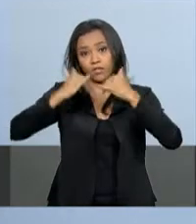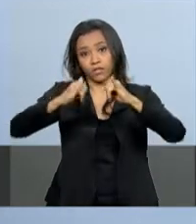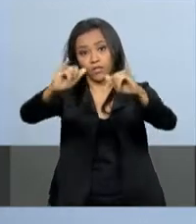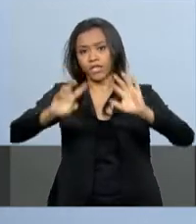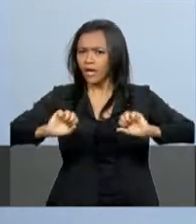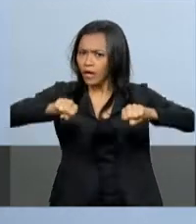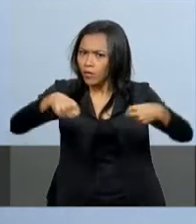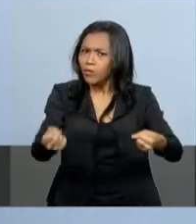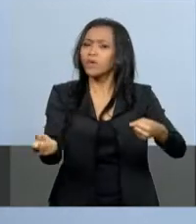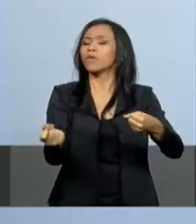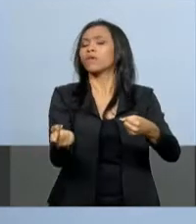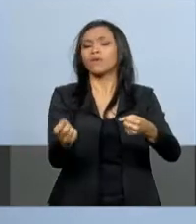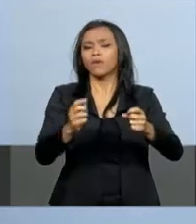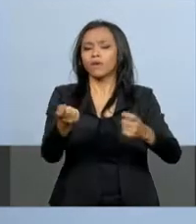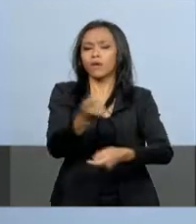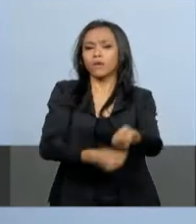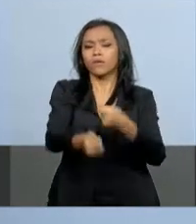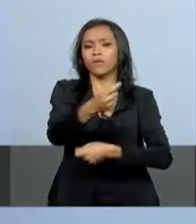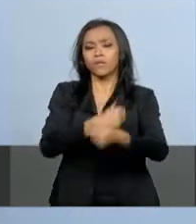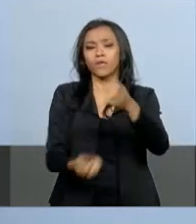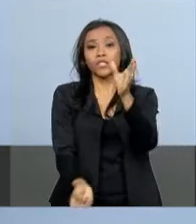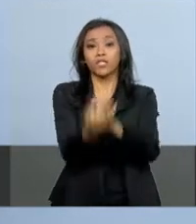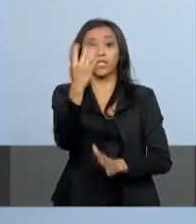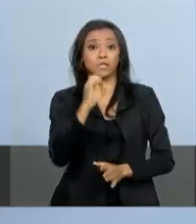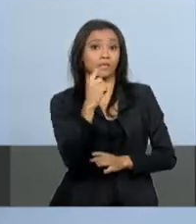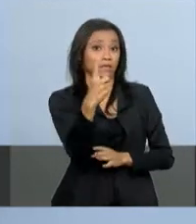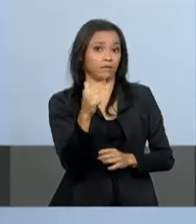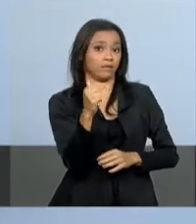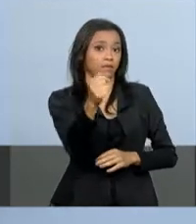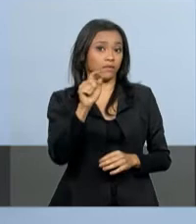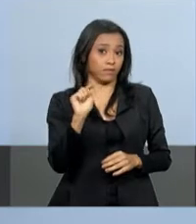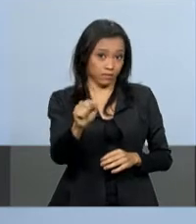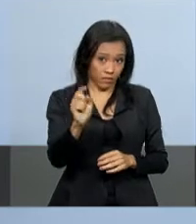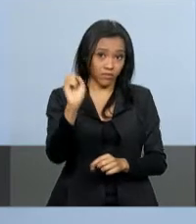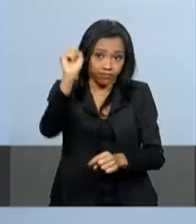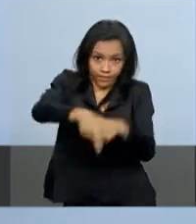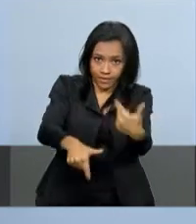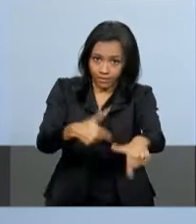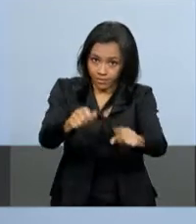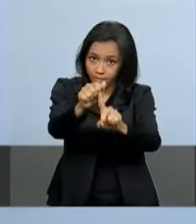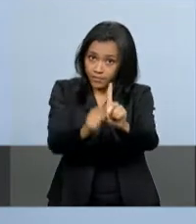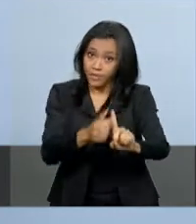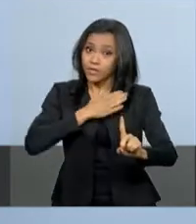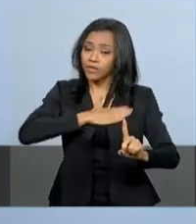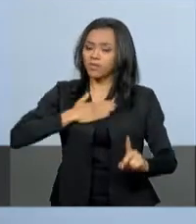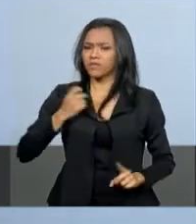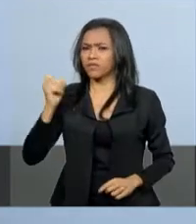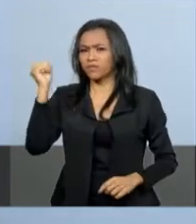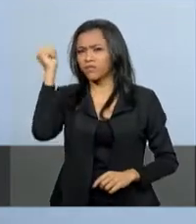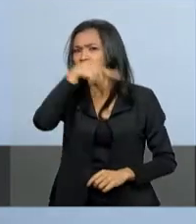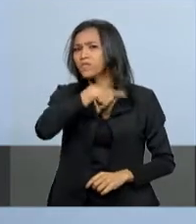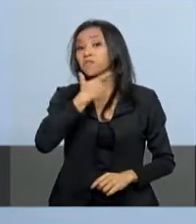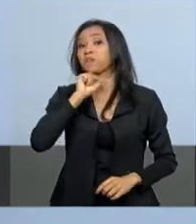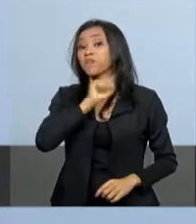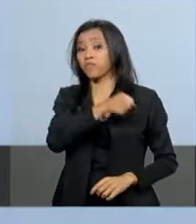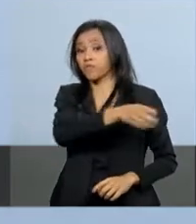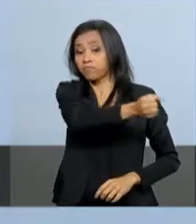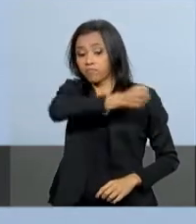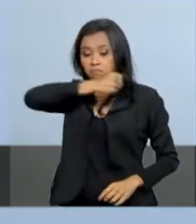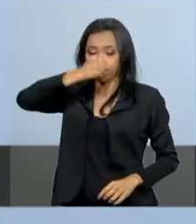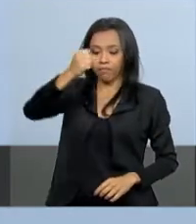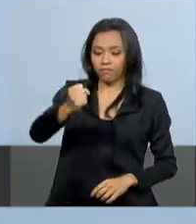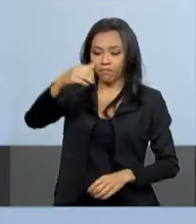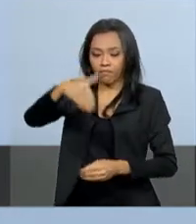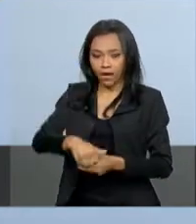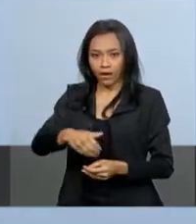volto a dizer os 117 mil empregos no mês de agosto dificilmente quem for eleito poderá sair